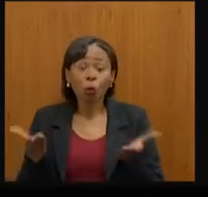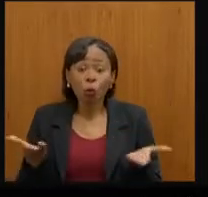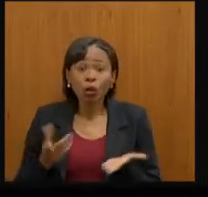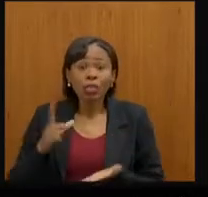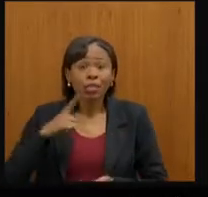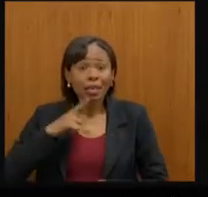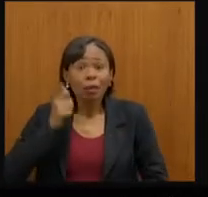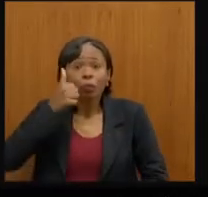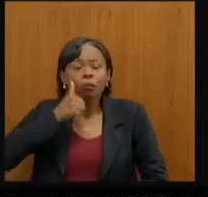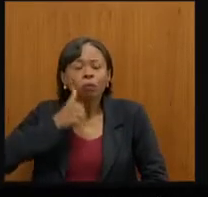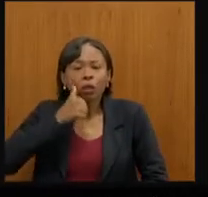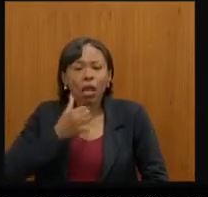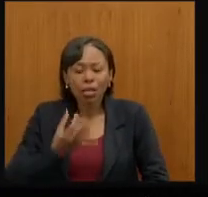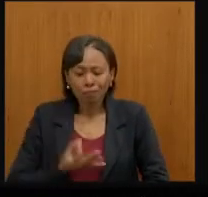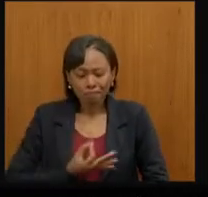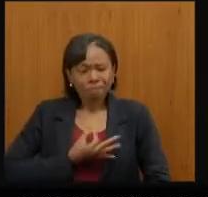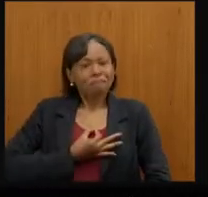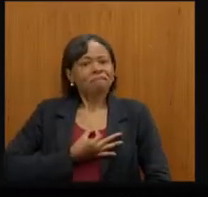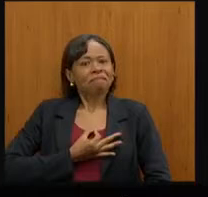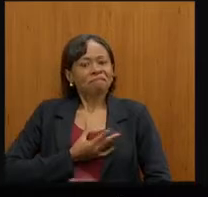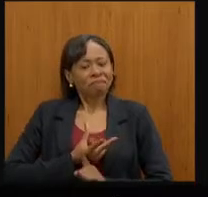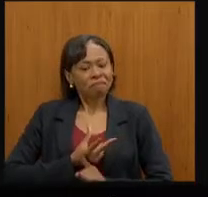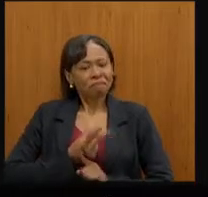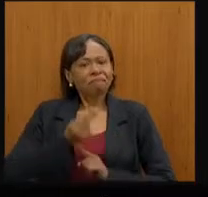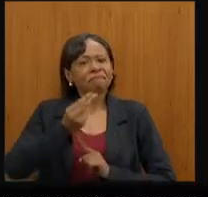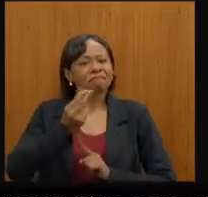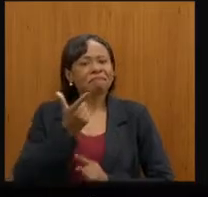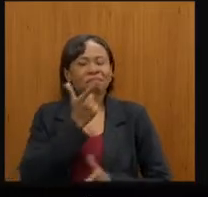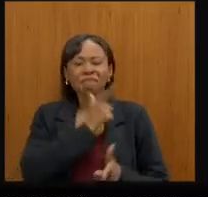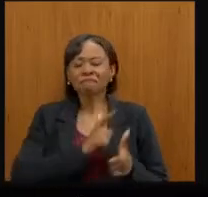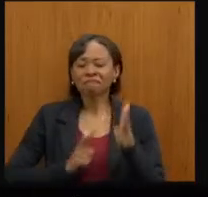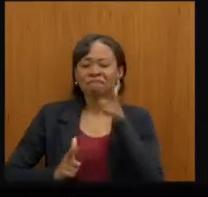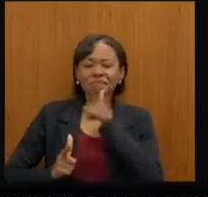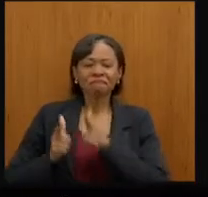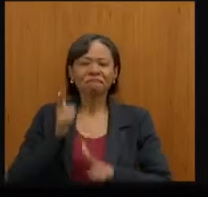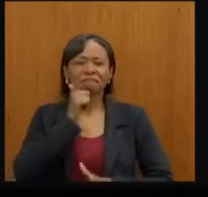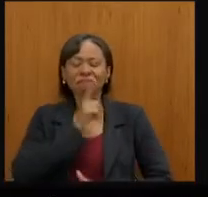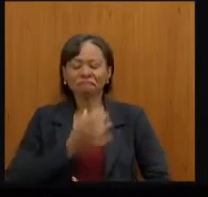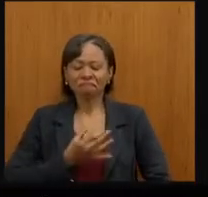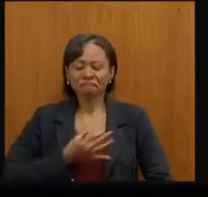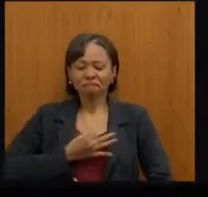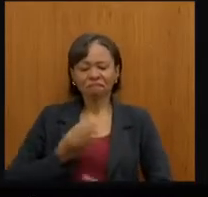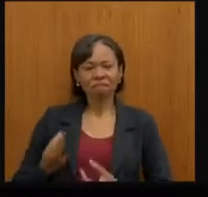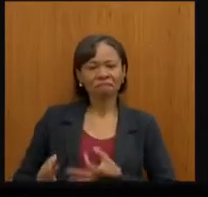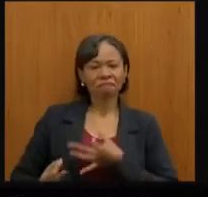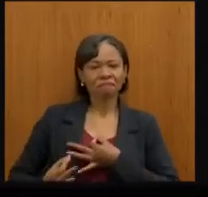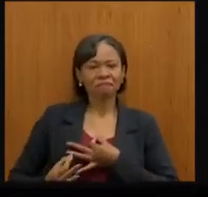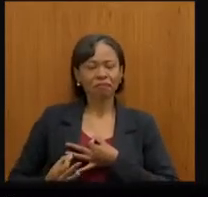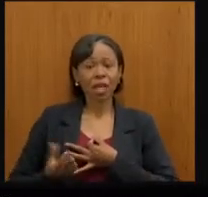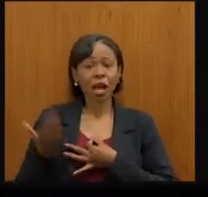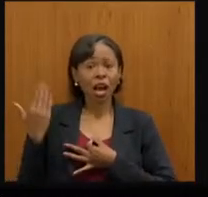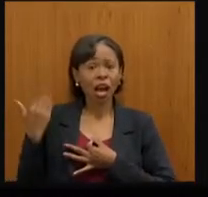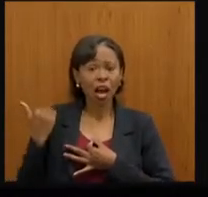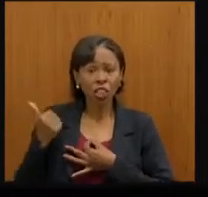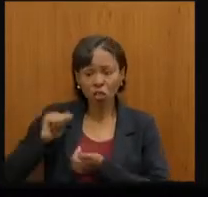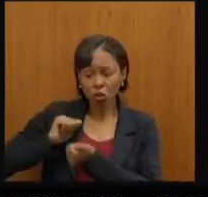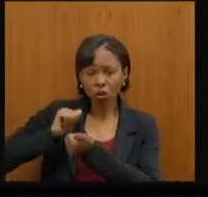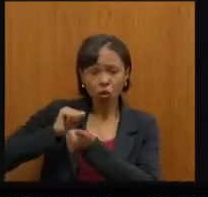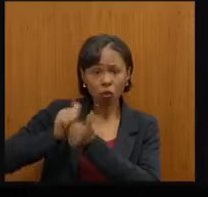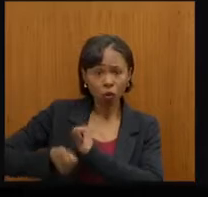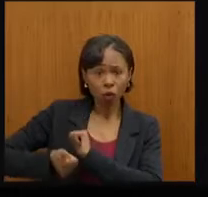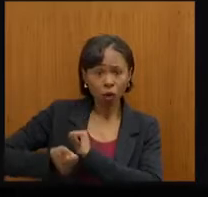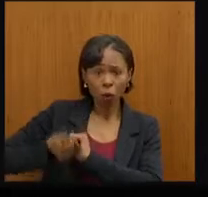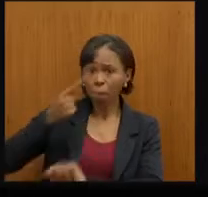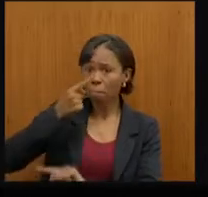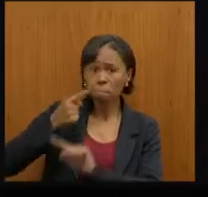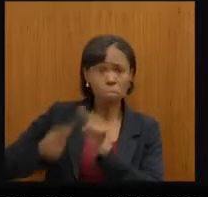atrás de um esporte bonito em todas ela Marta agindo embora proibido no Brasil para